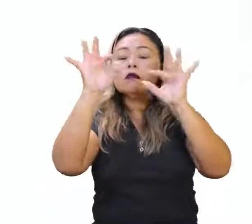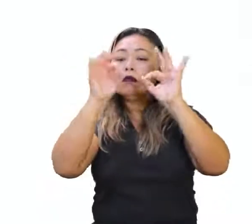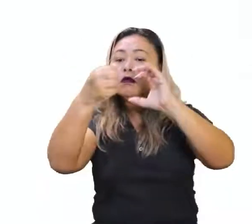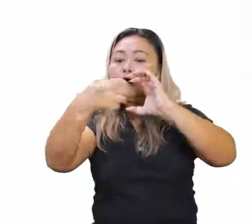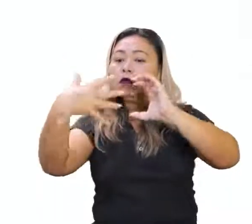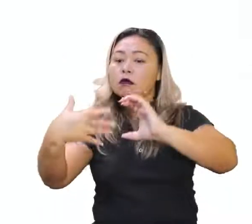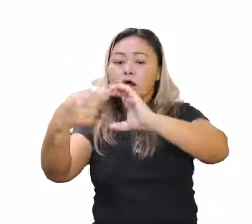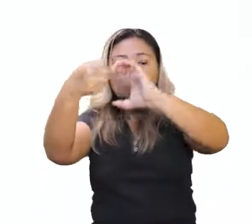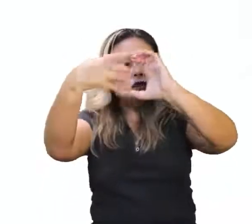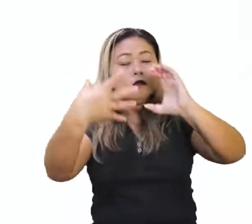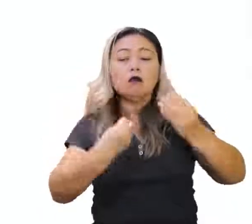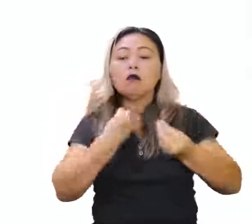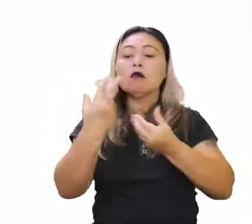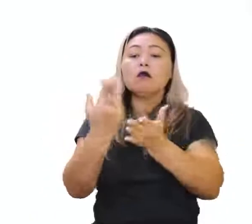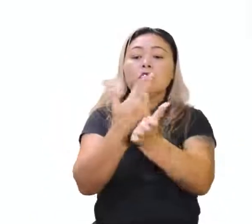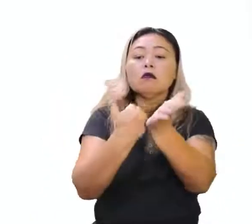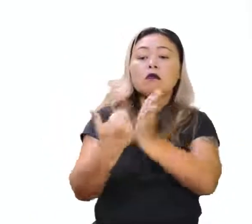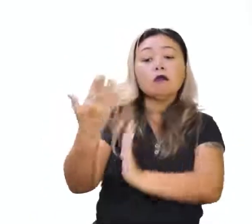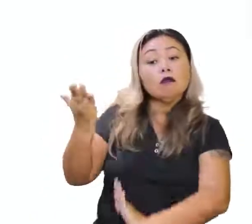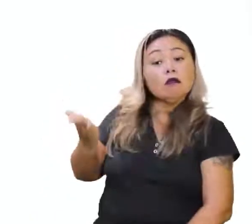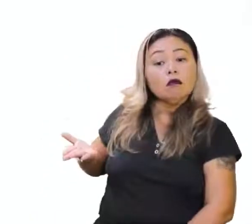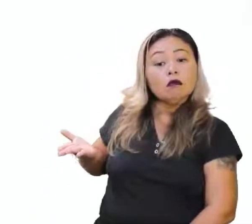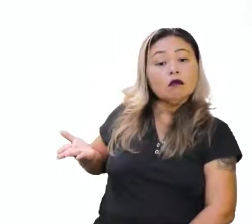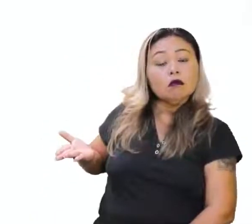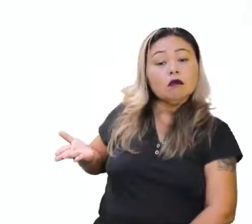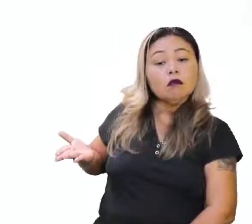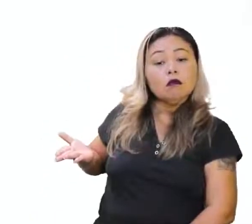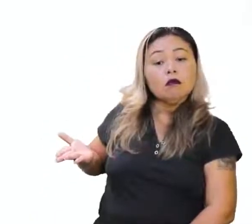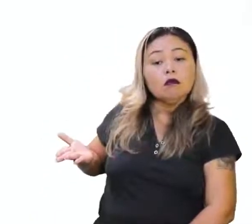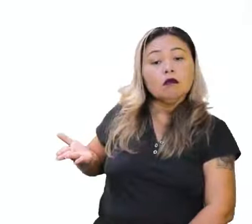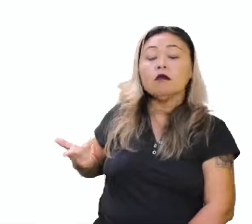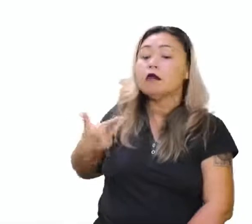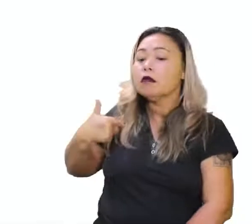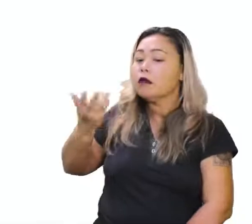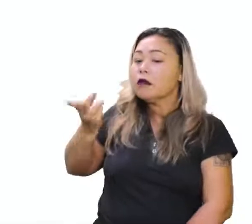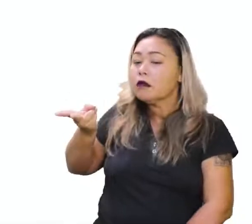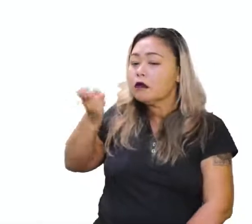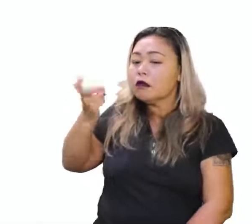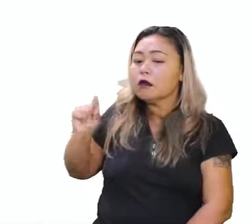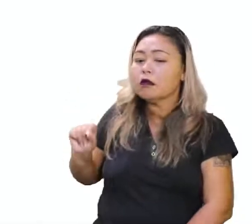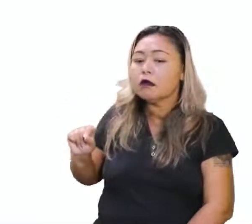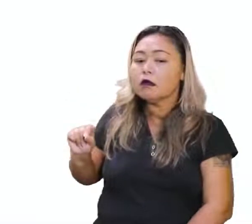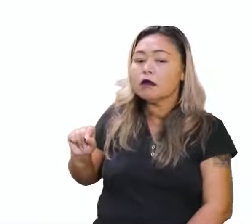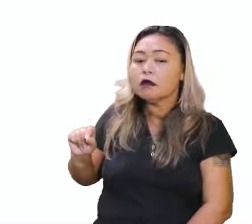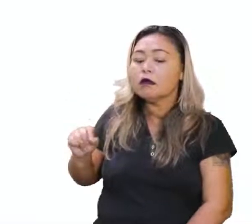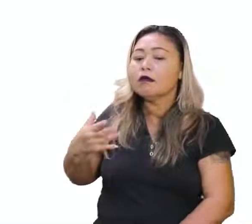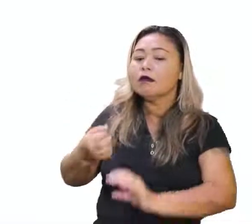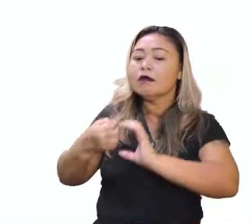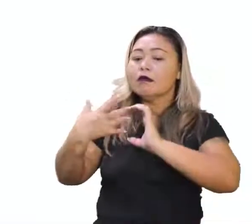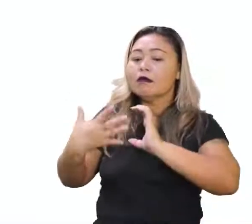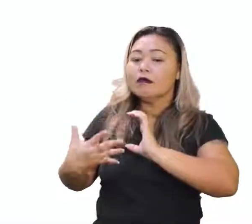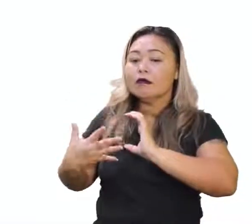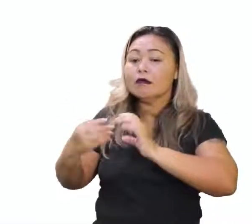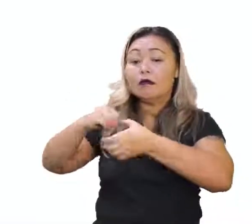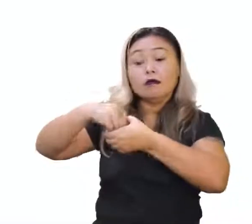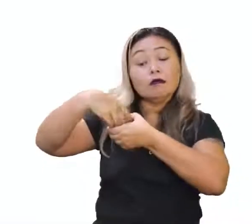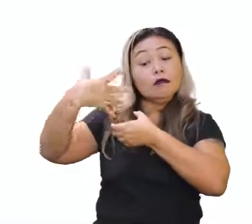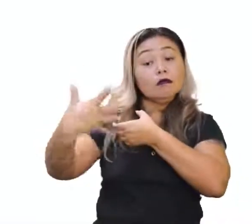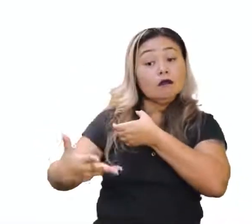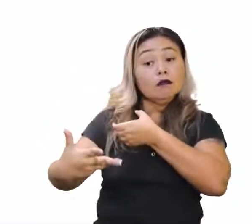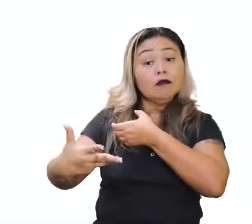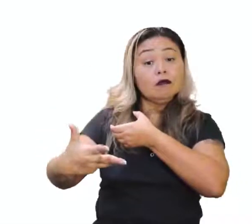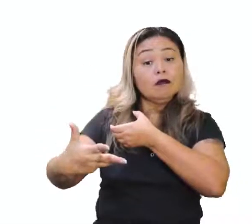devidas características. Aqui, ó, pessoal, agora que eu percebi, eu coloquei as características